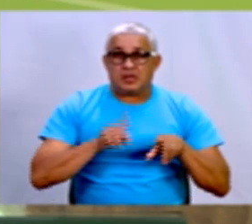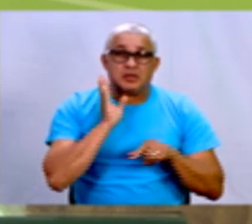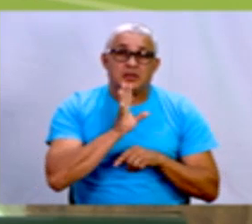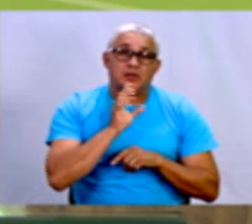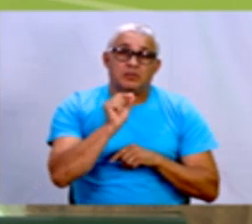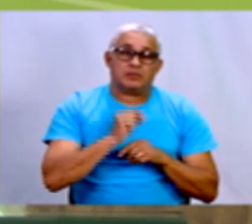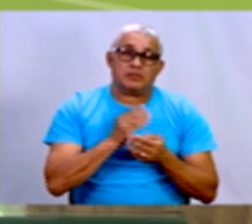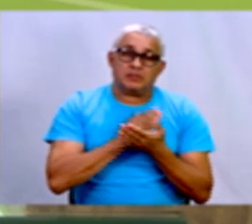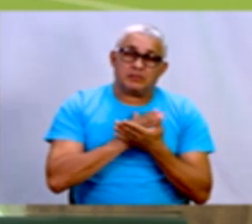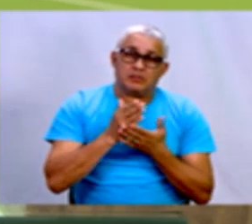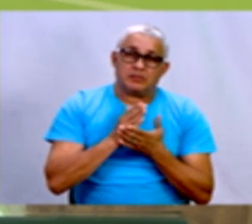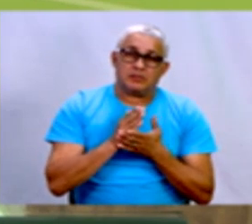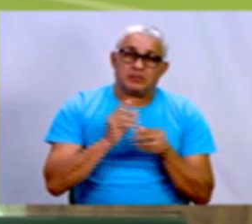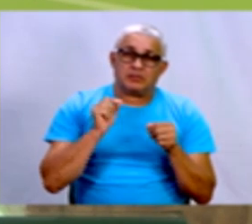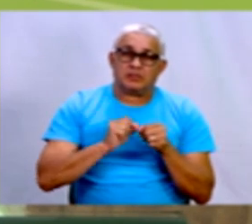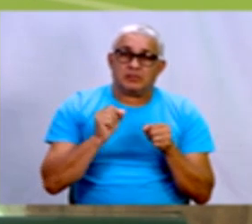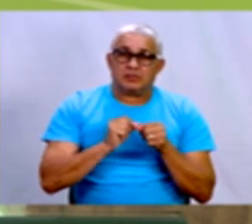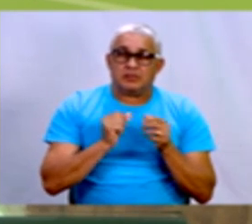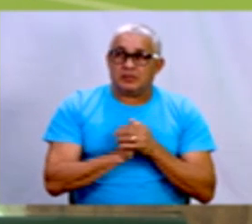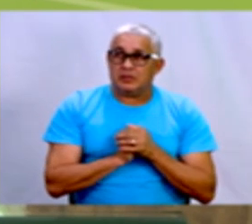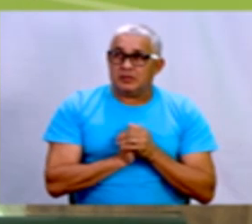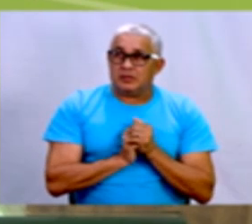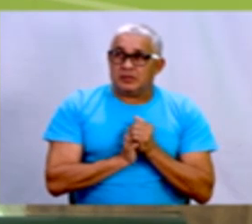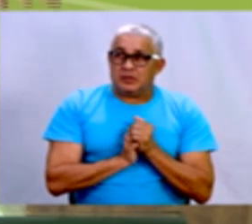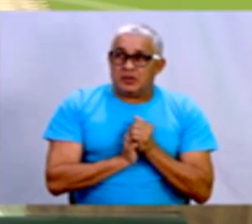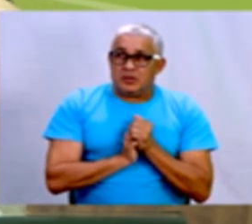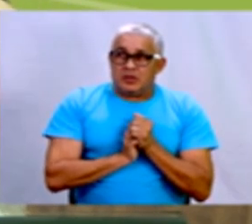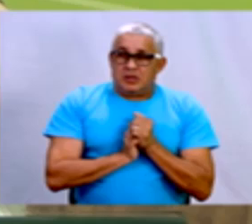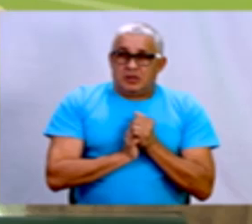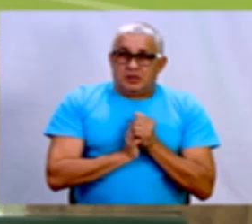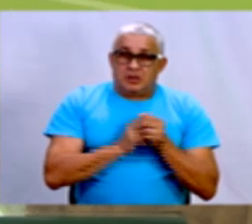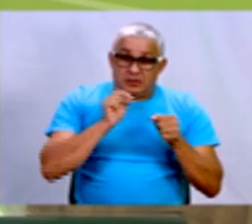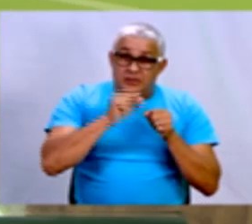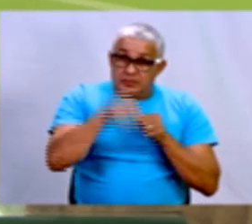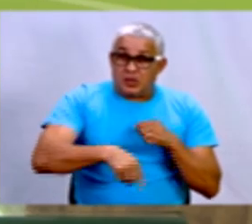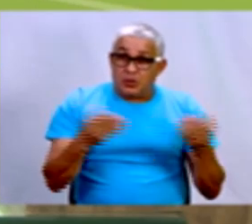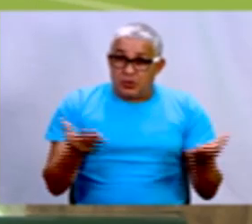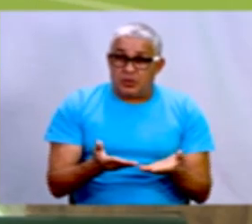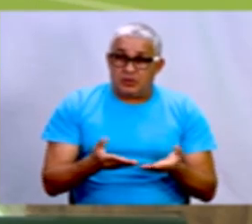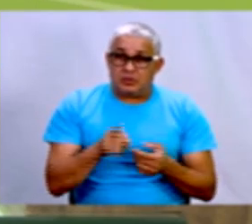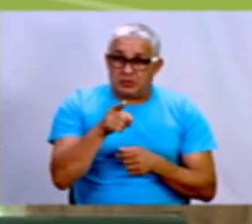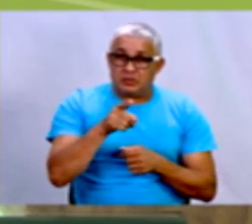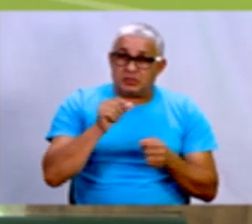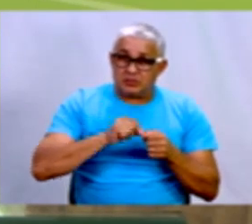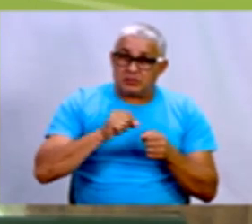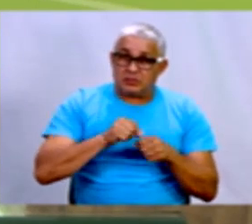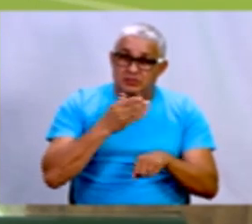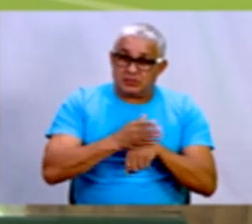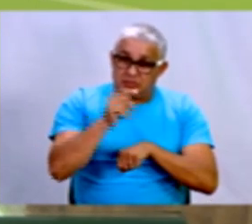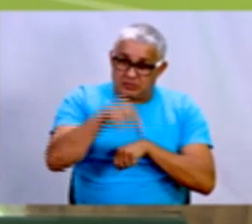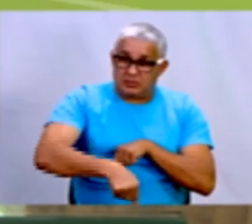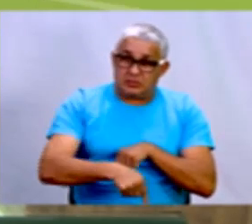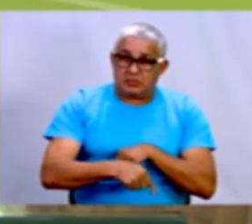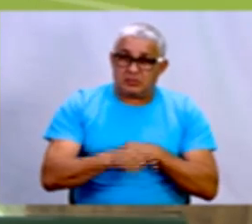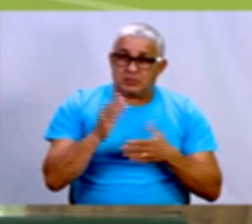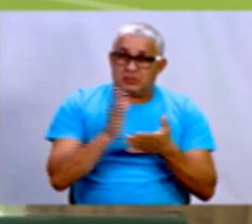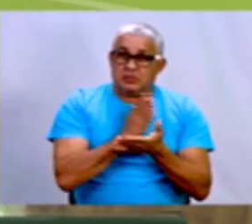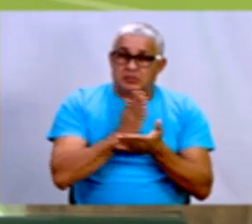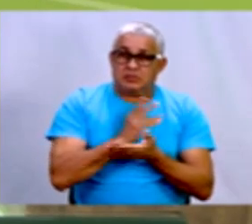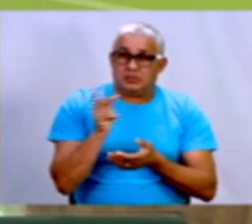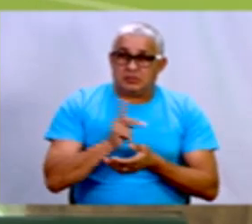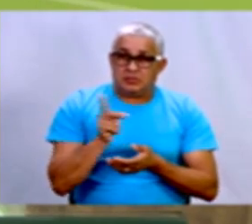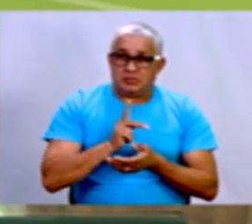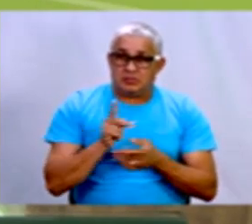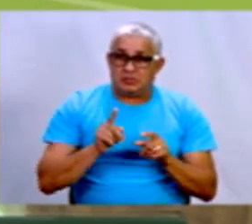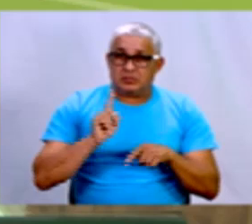você começar a fazer pelo que você fez aqui. Hoje você fez um exercício aqui no caderno, que a professora vai